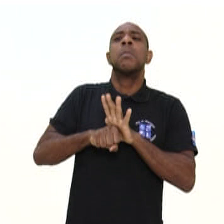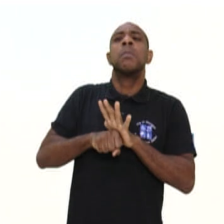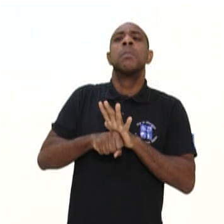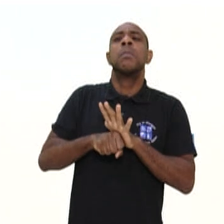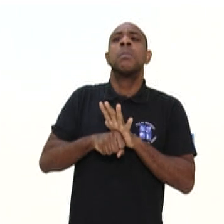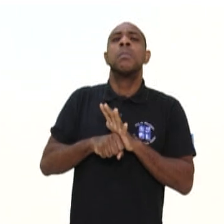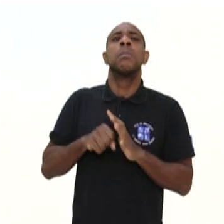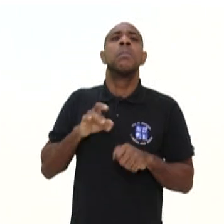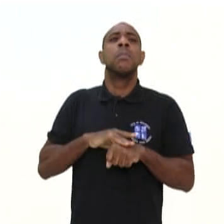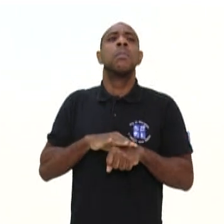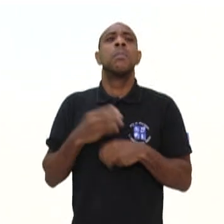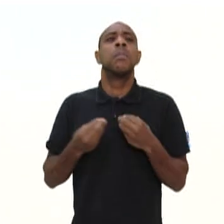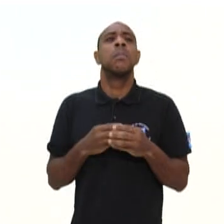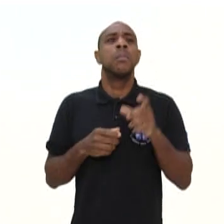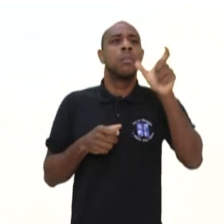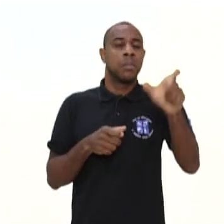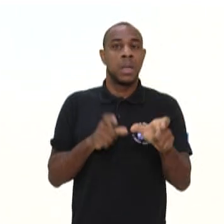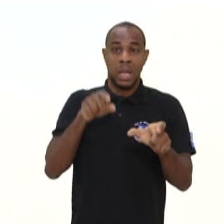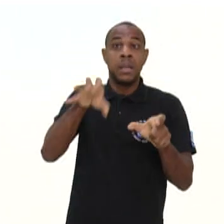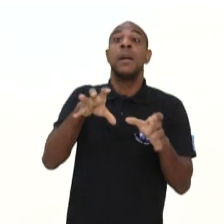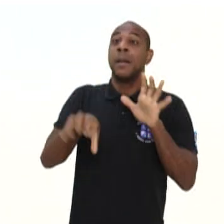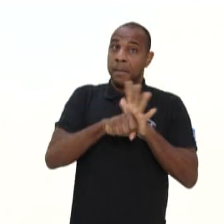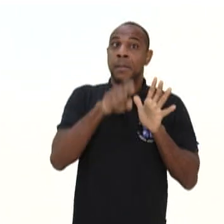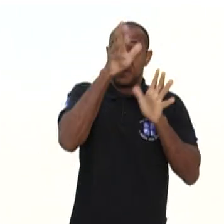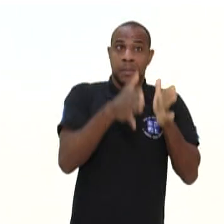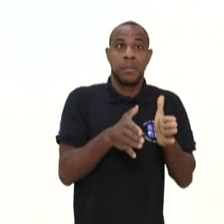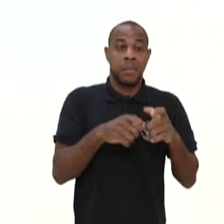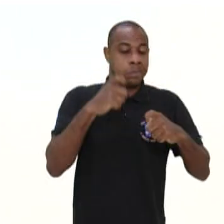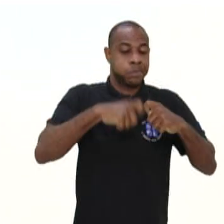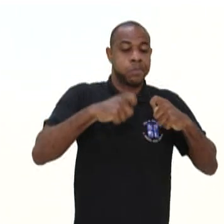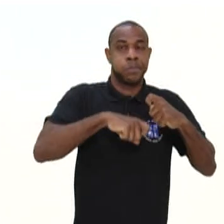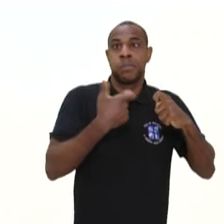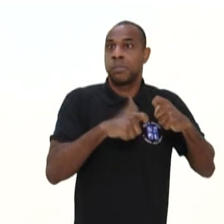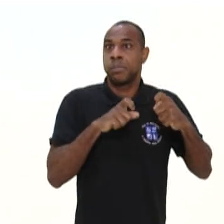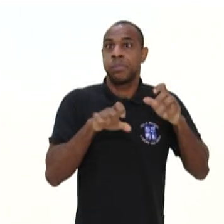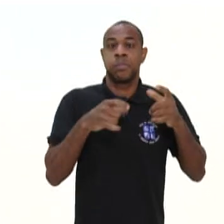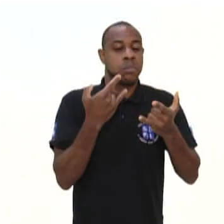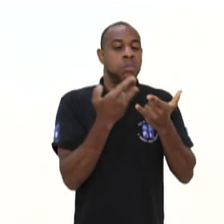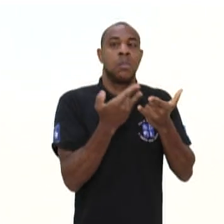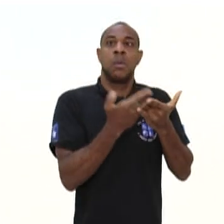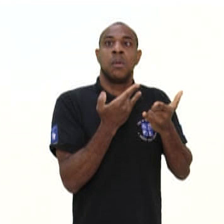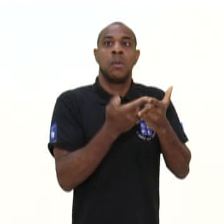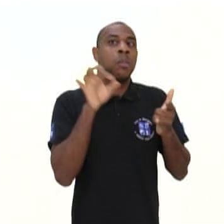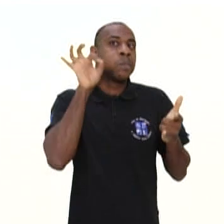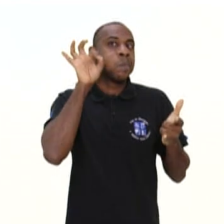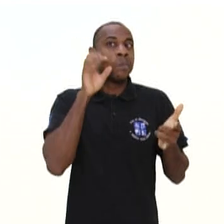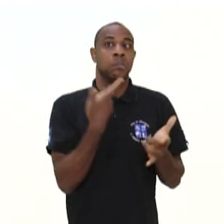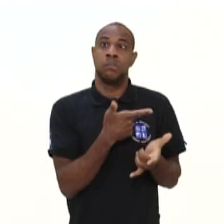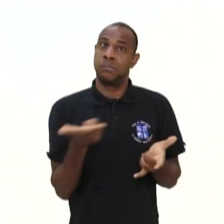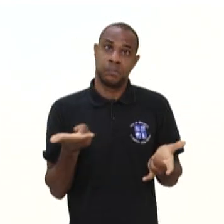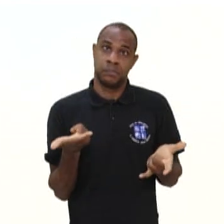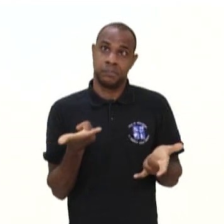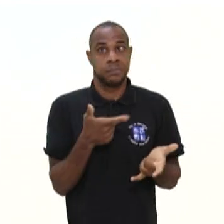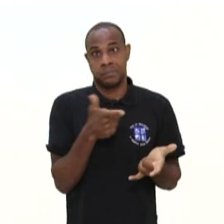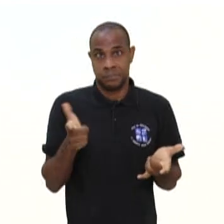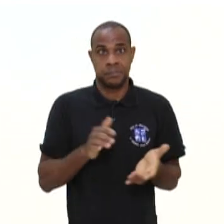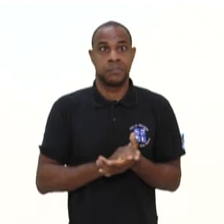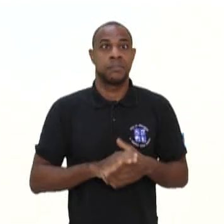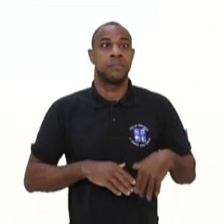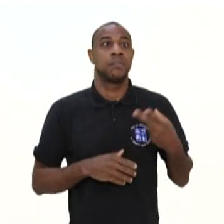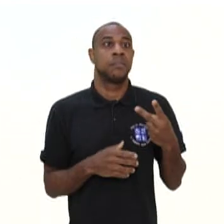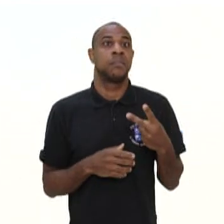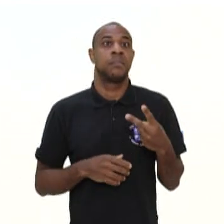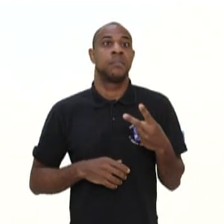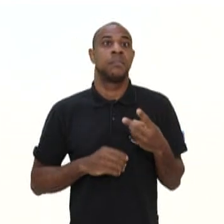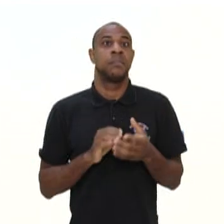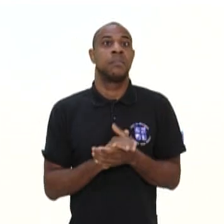gente? Assim pega, relação sexual sem preservativo, isso é básico, já tínhamos estudado numa aula anterior. Transmissão vertical, ou